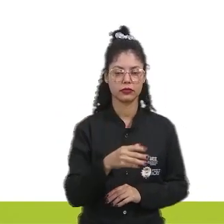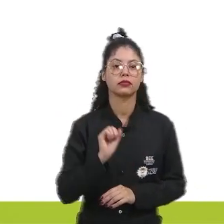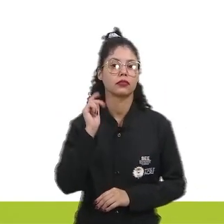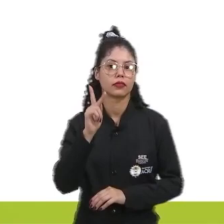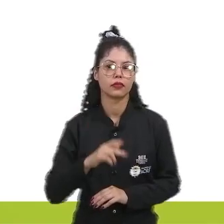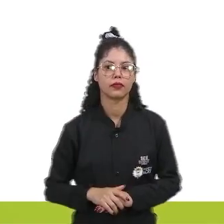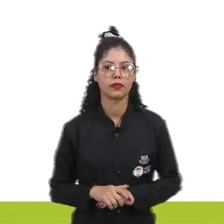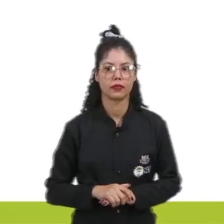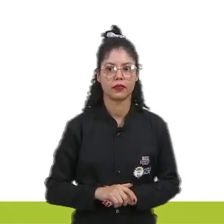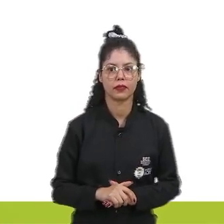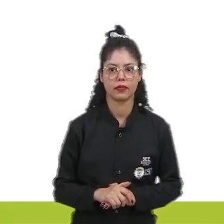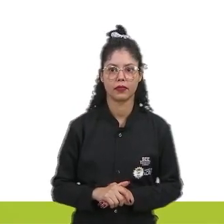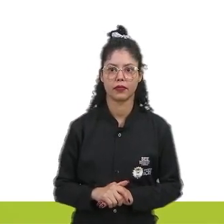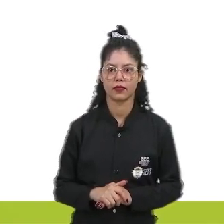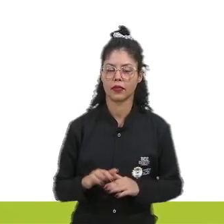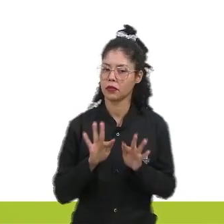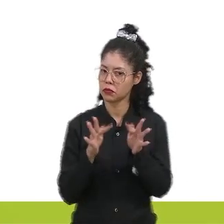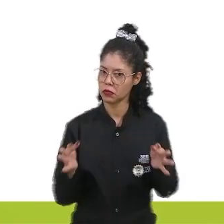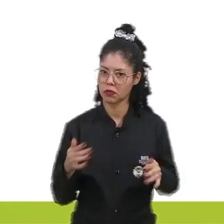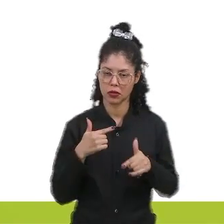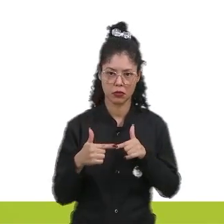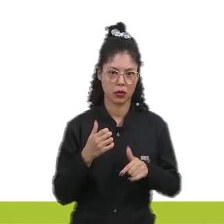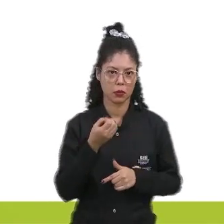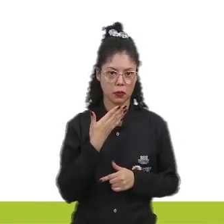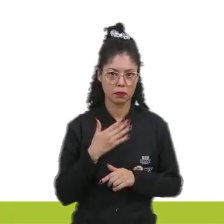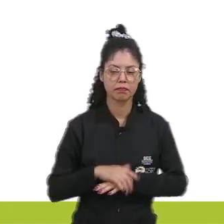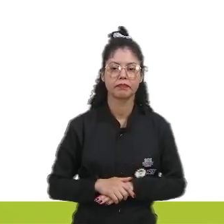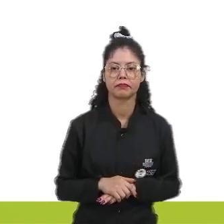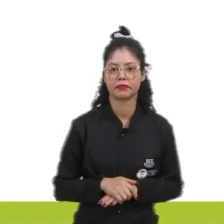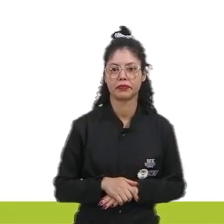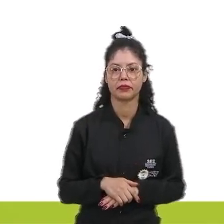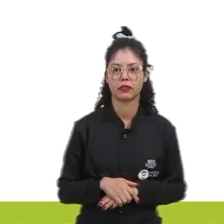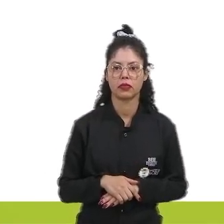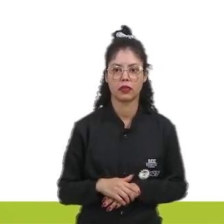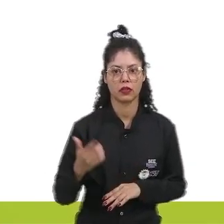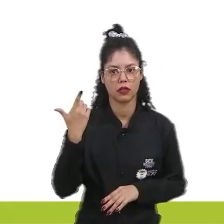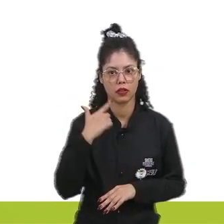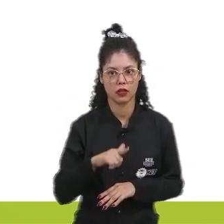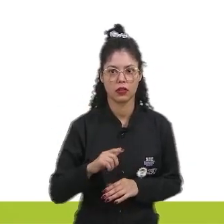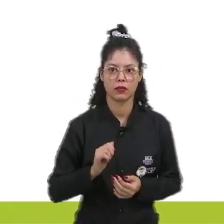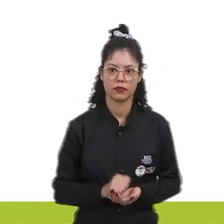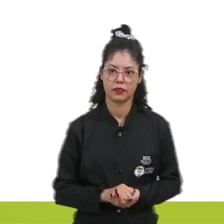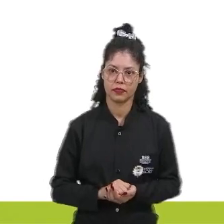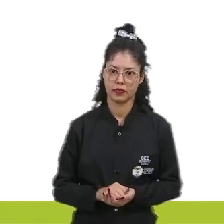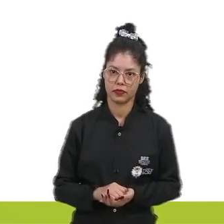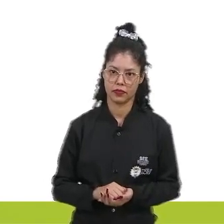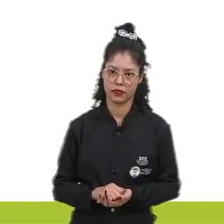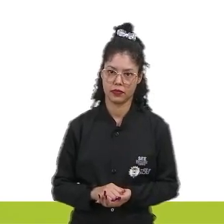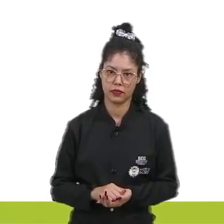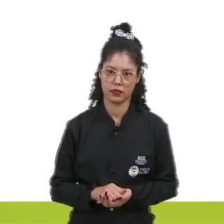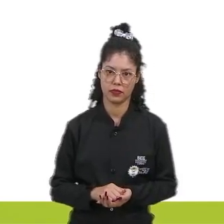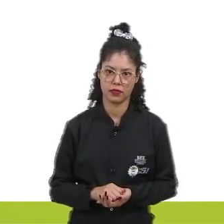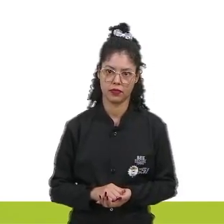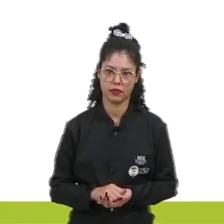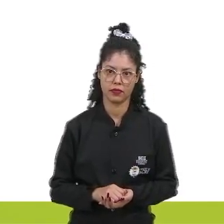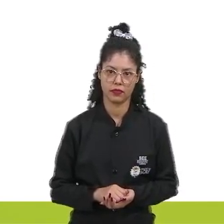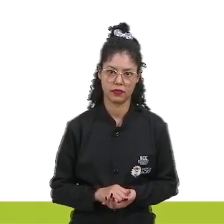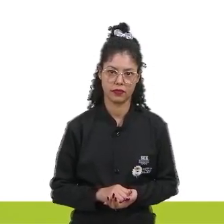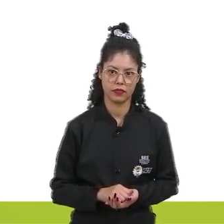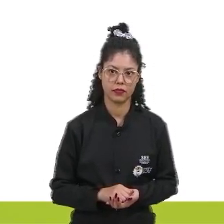Ok, pessoal? Questão simples para trabalhar aí, ó. E a gente consegue já definir o probleminha.